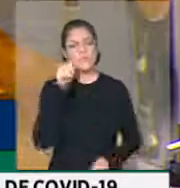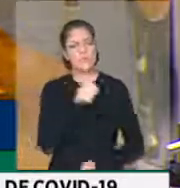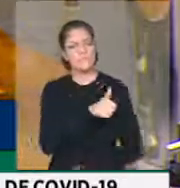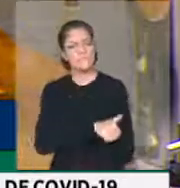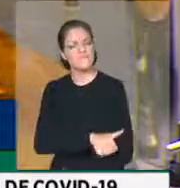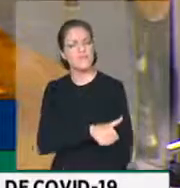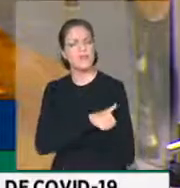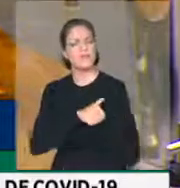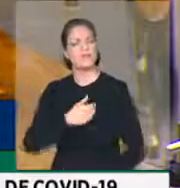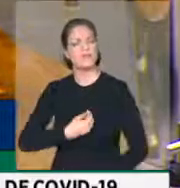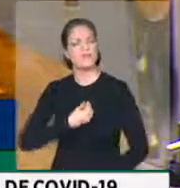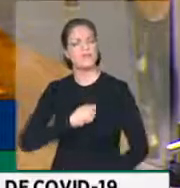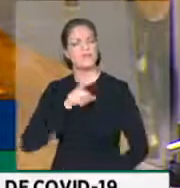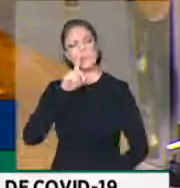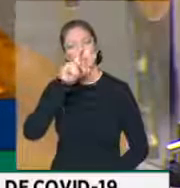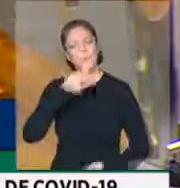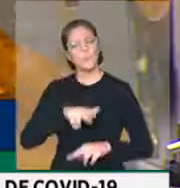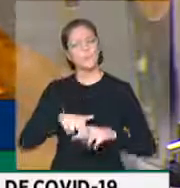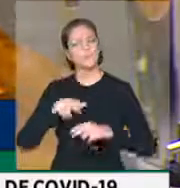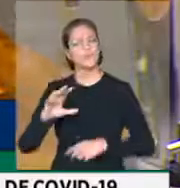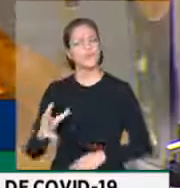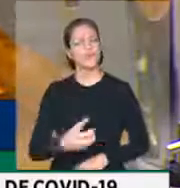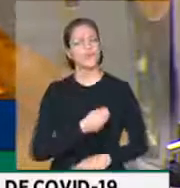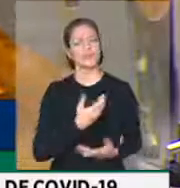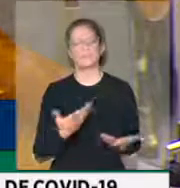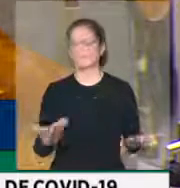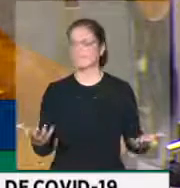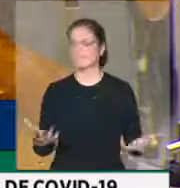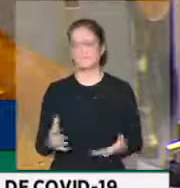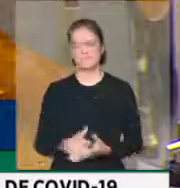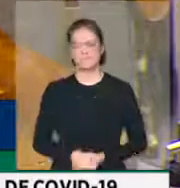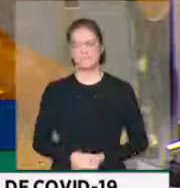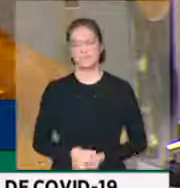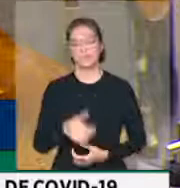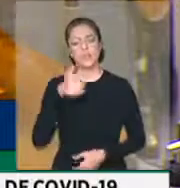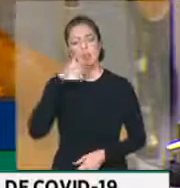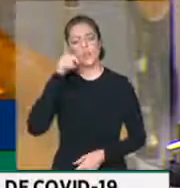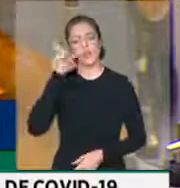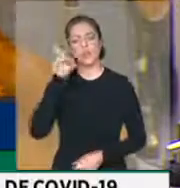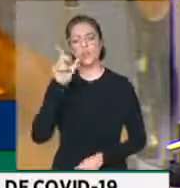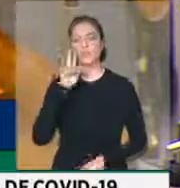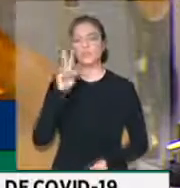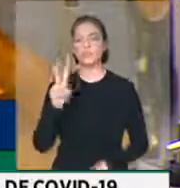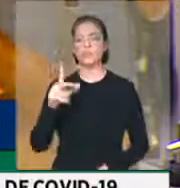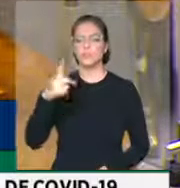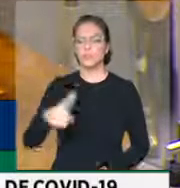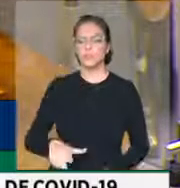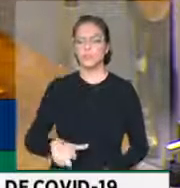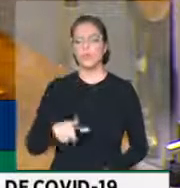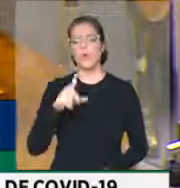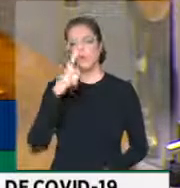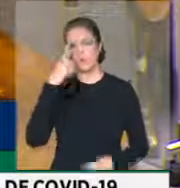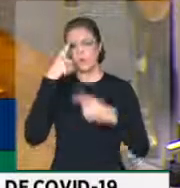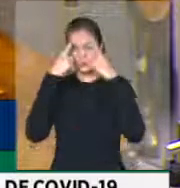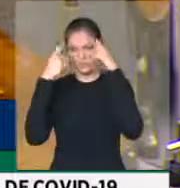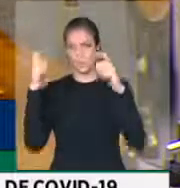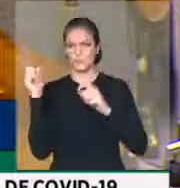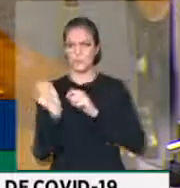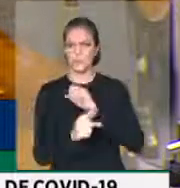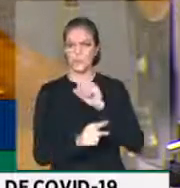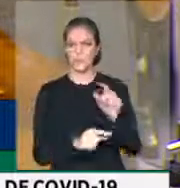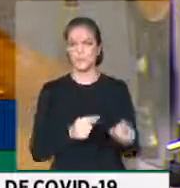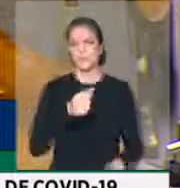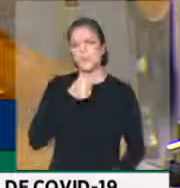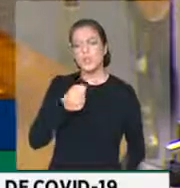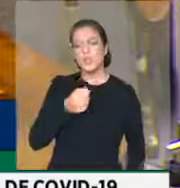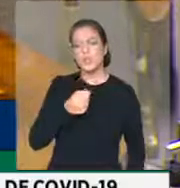para salvar as vidas da nossa população. Ontem, nós vimos a agressão ao jornalista Dida Sampaio, do